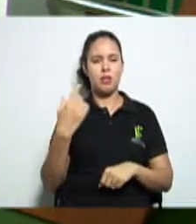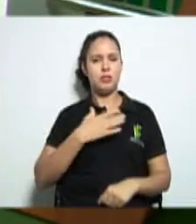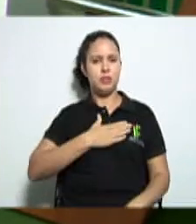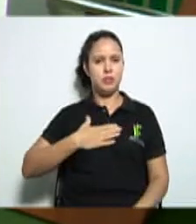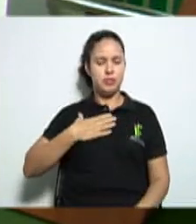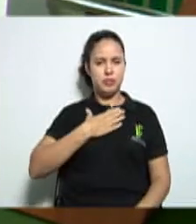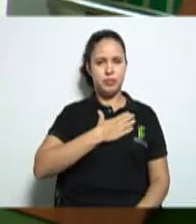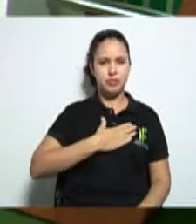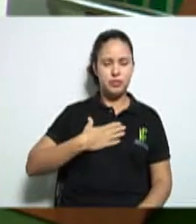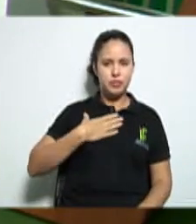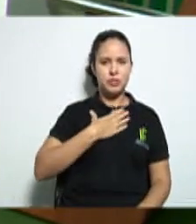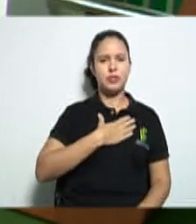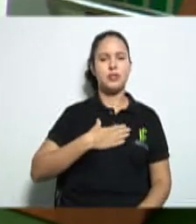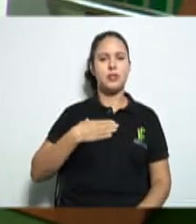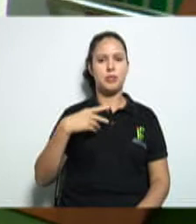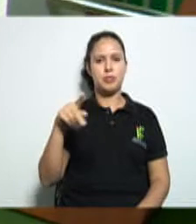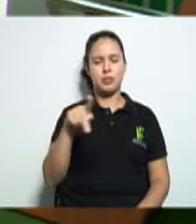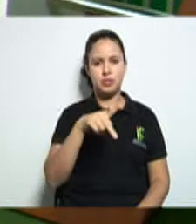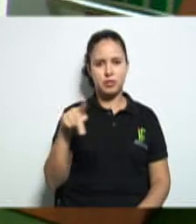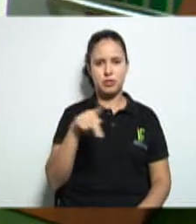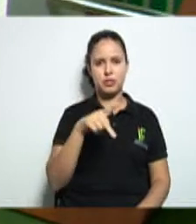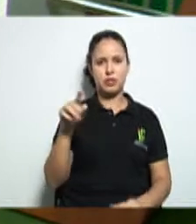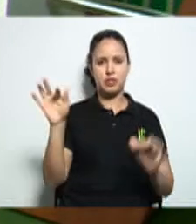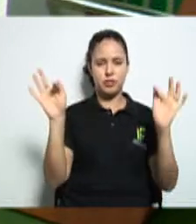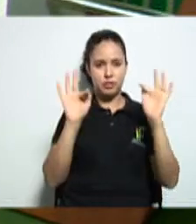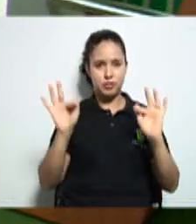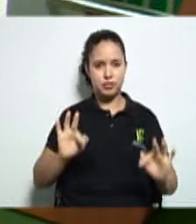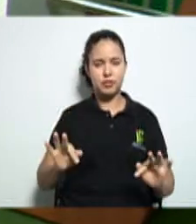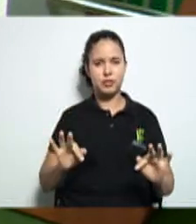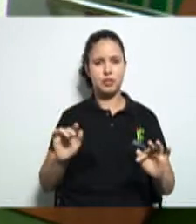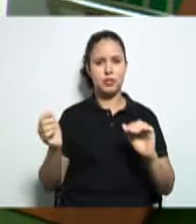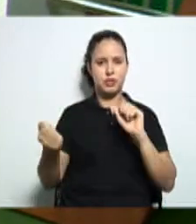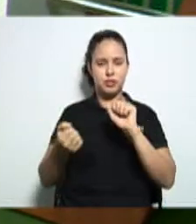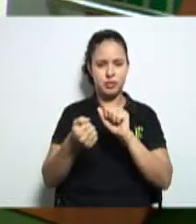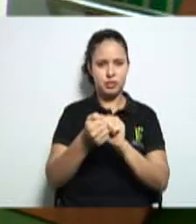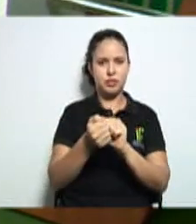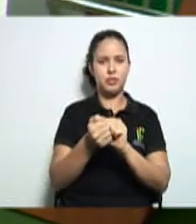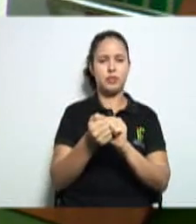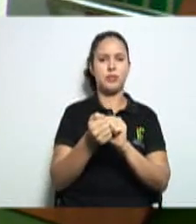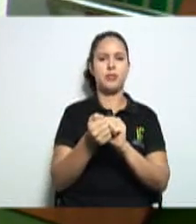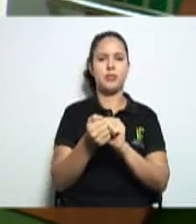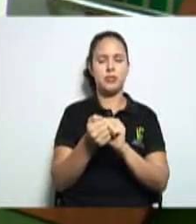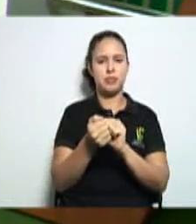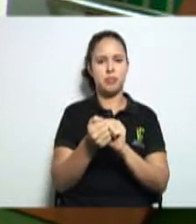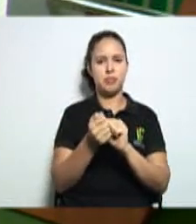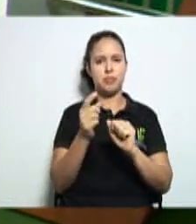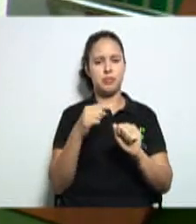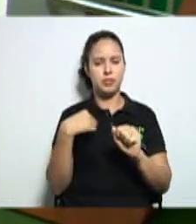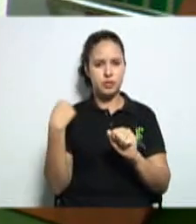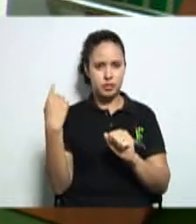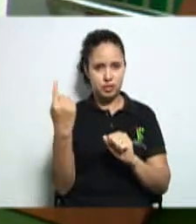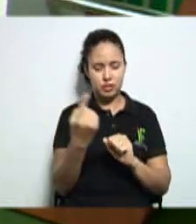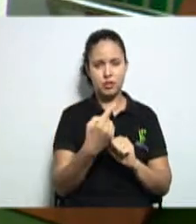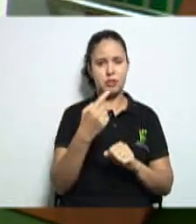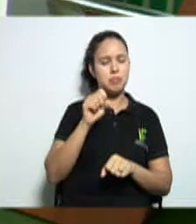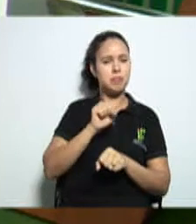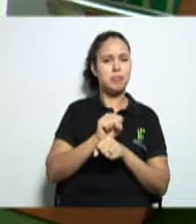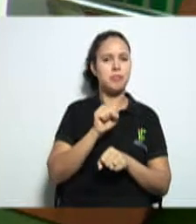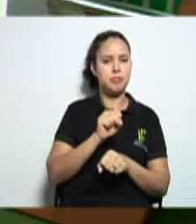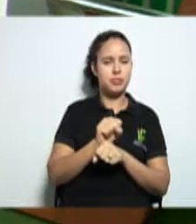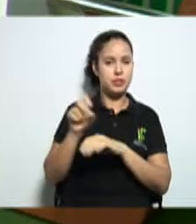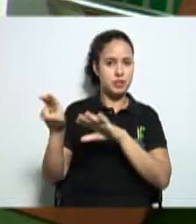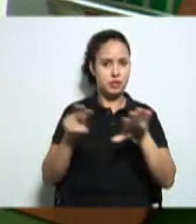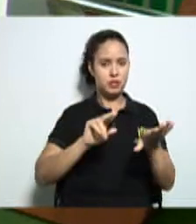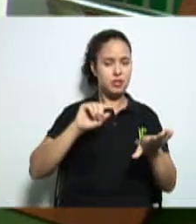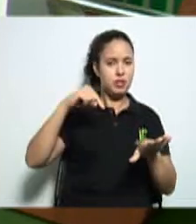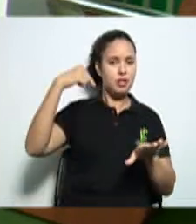tanto eu quanto a professora Maraí. Ficamos felizes que vocês participaram na nossa aula. Nós contamos e iremos programar a próxima aula para